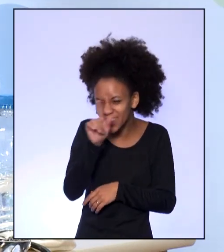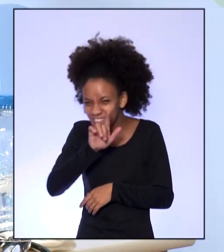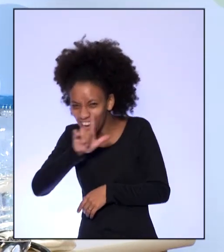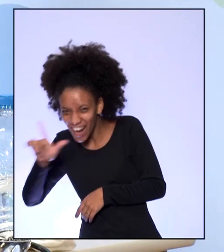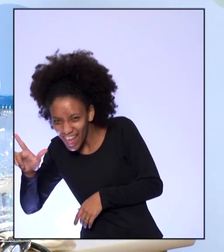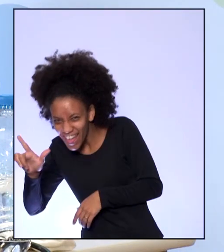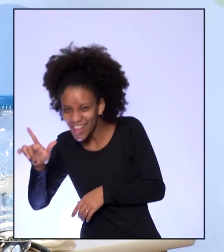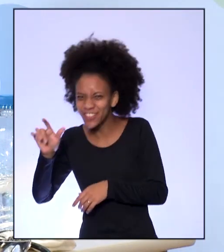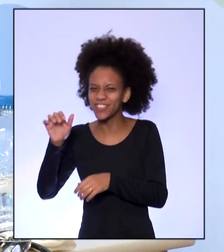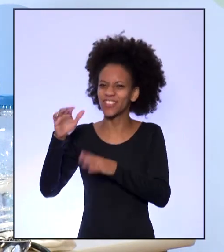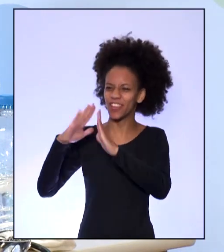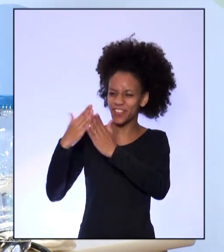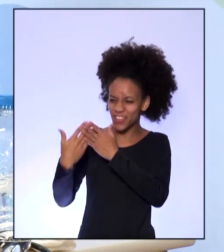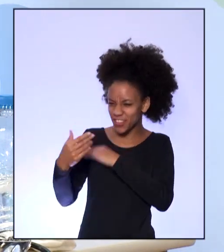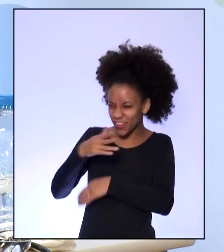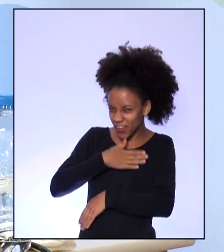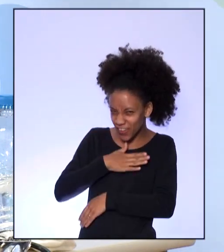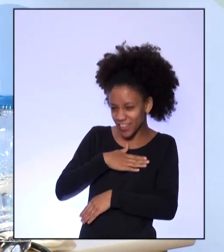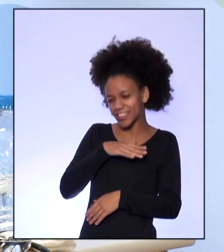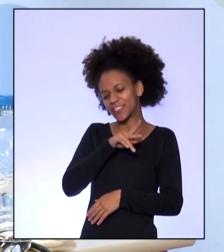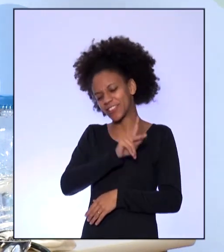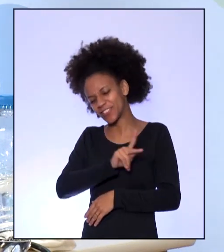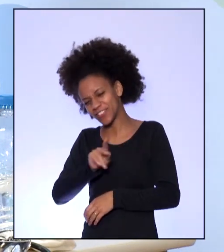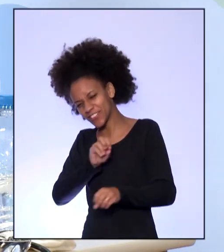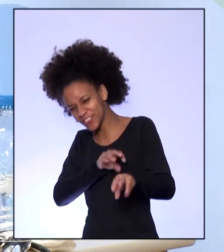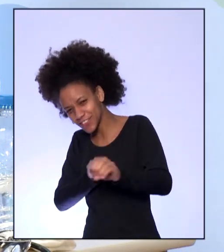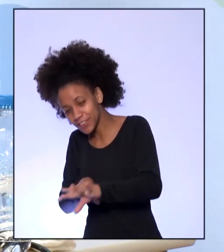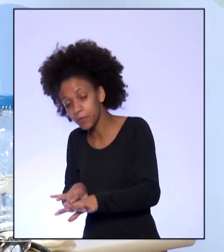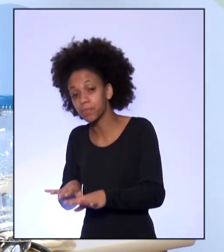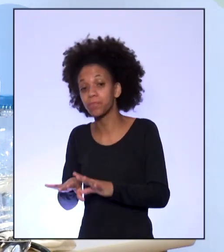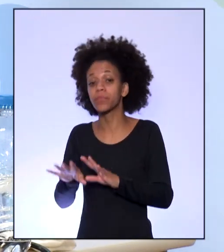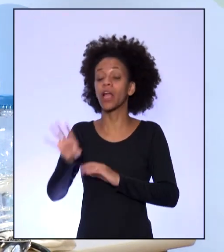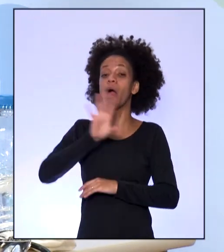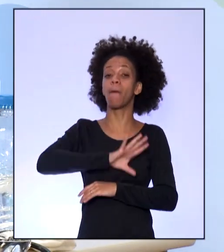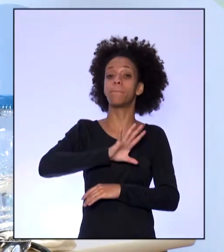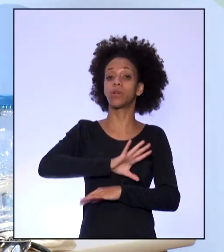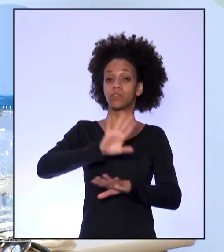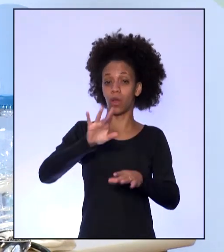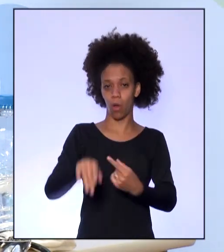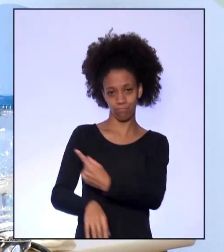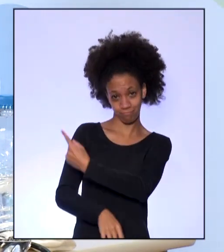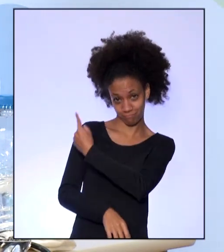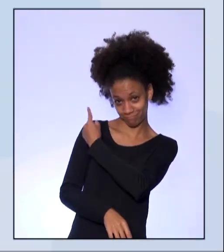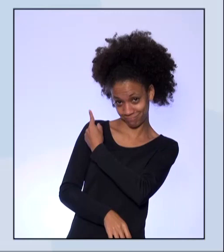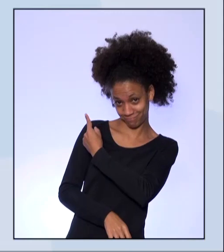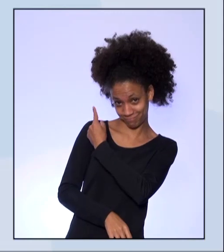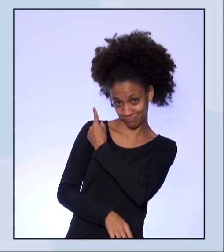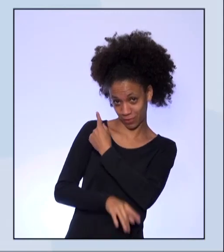escola. Eu sou professora de língua portuguesa e hoje nós vamos tratar dos objetivos. Segue aí na tela.